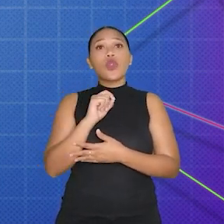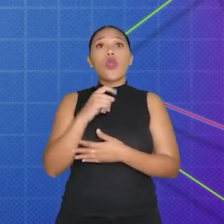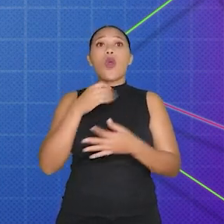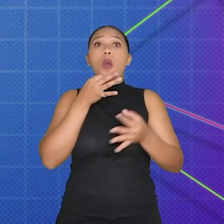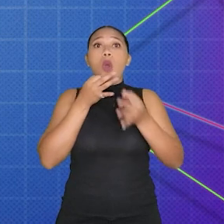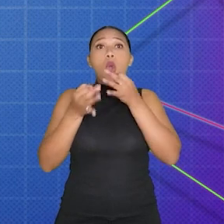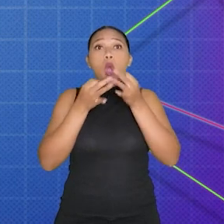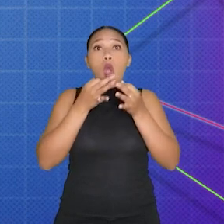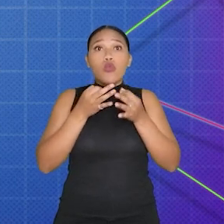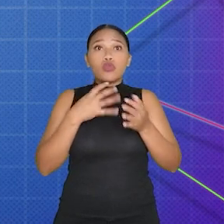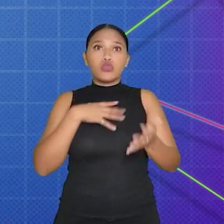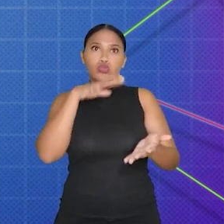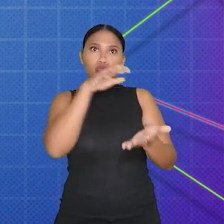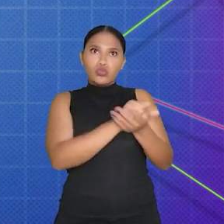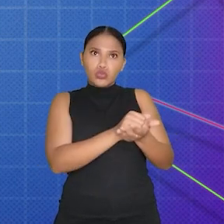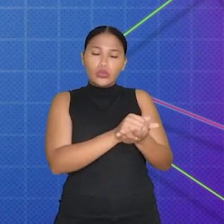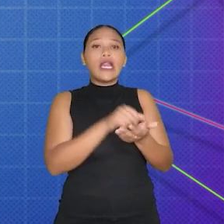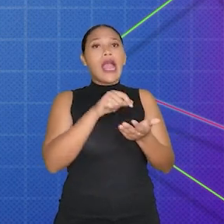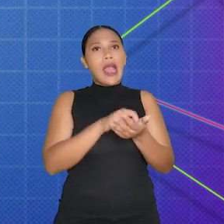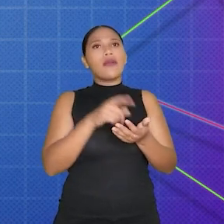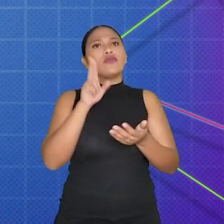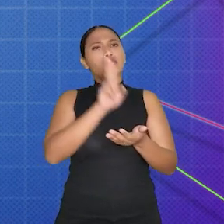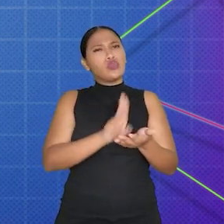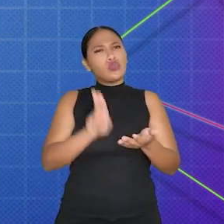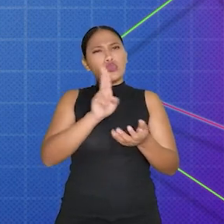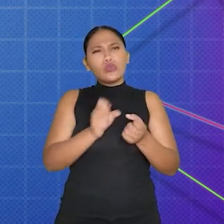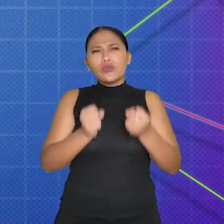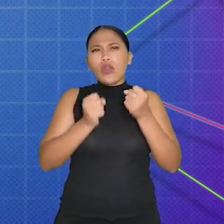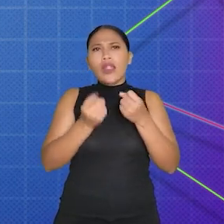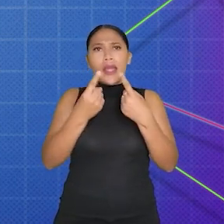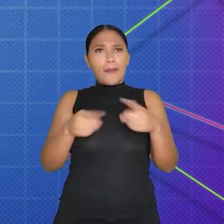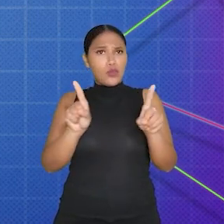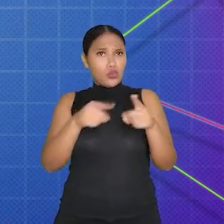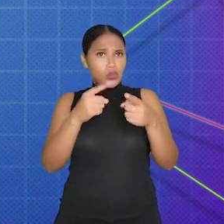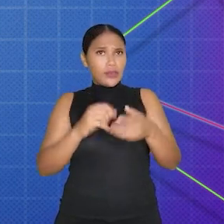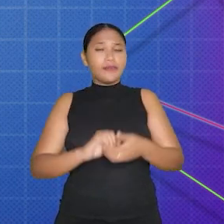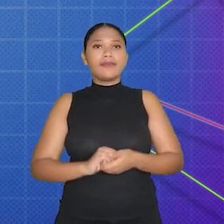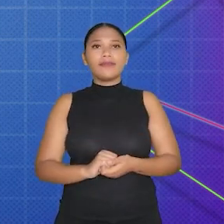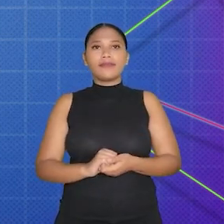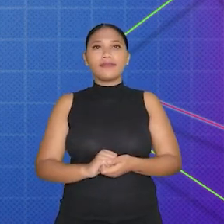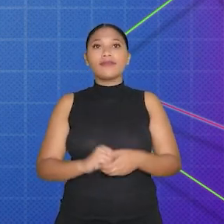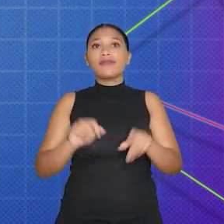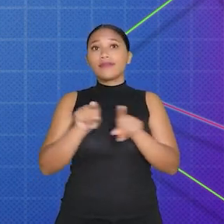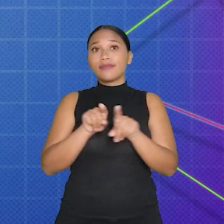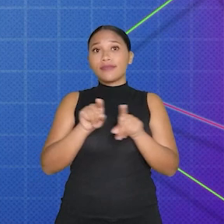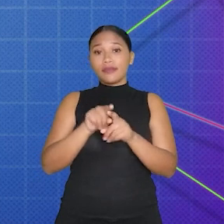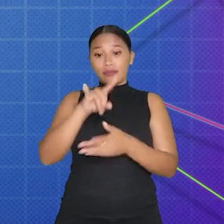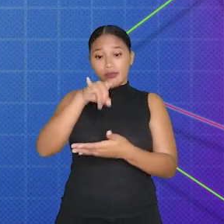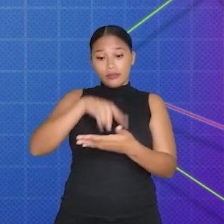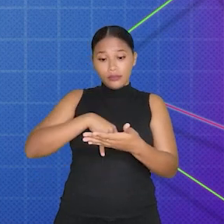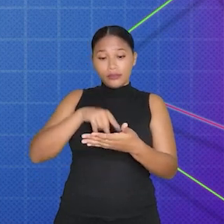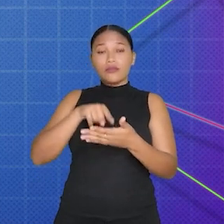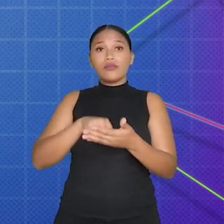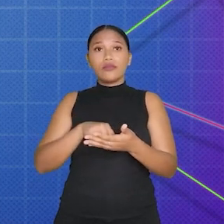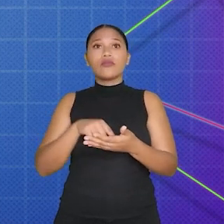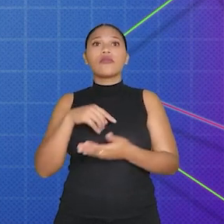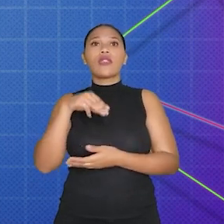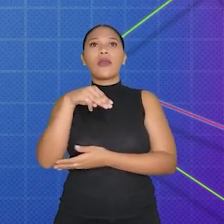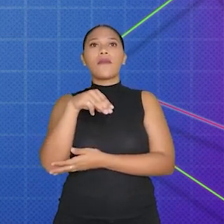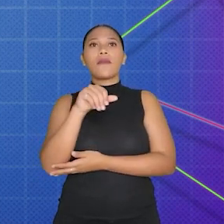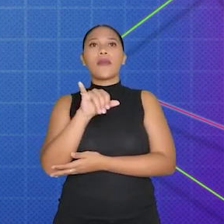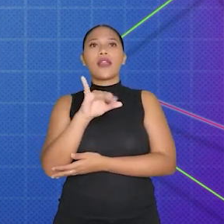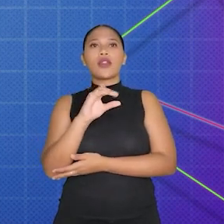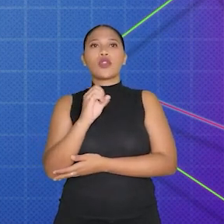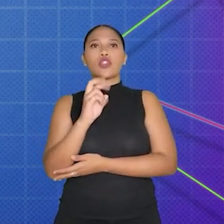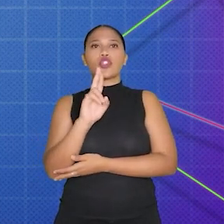Esses arquivos contêm arquivos de áudios compactados e são amplamente utilizados para música digital. Extensão de arquivo para documento